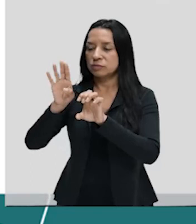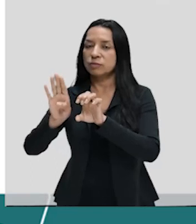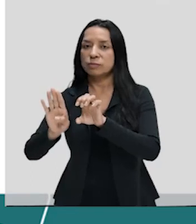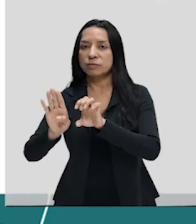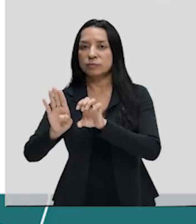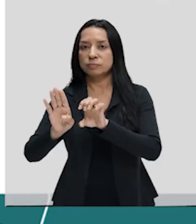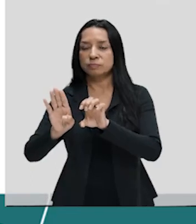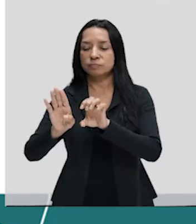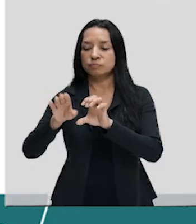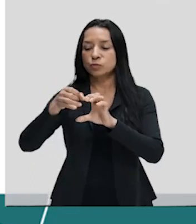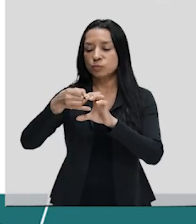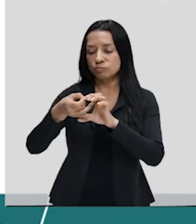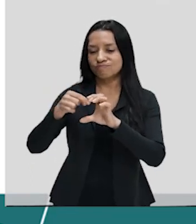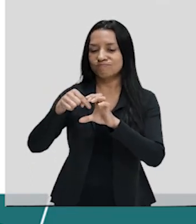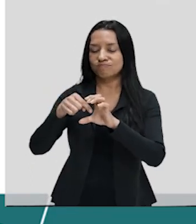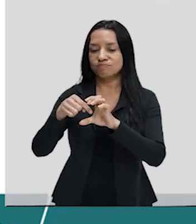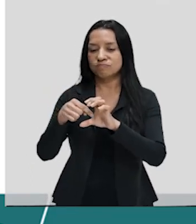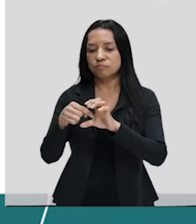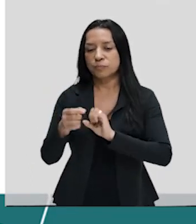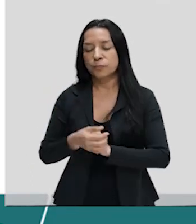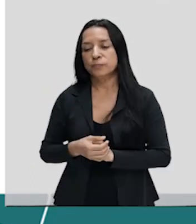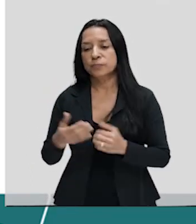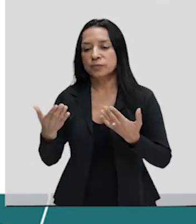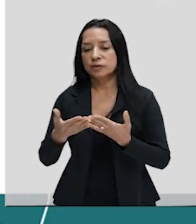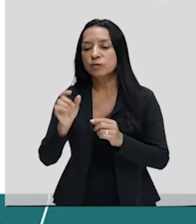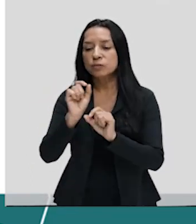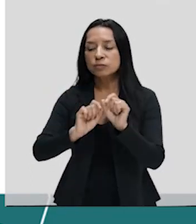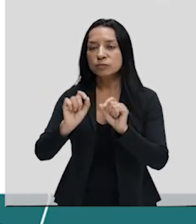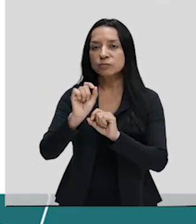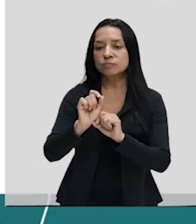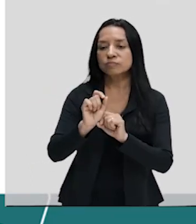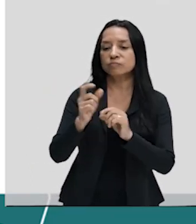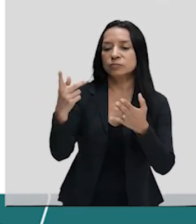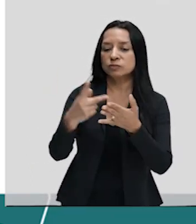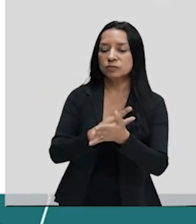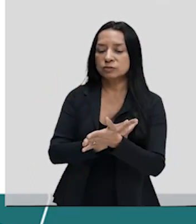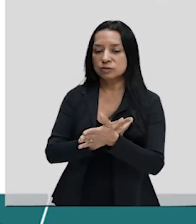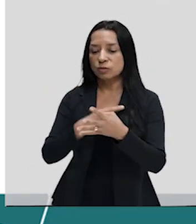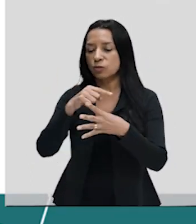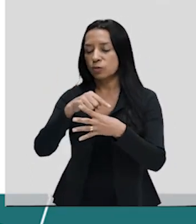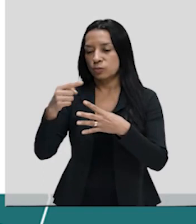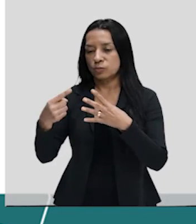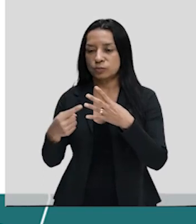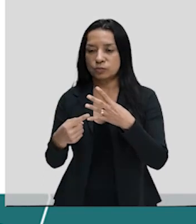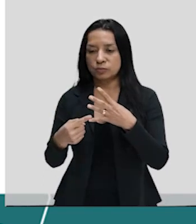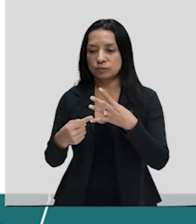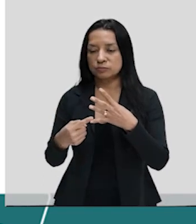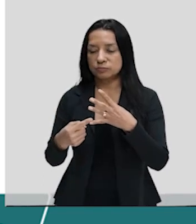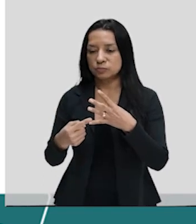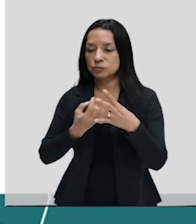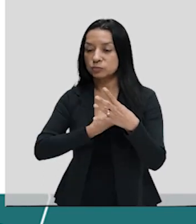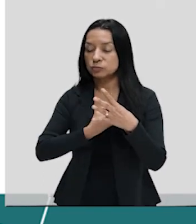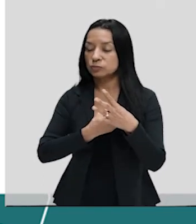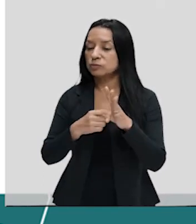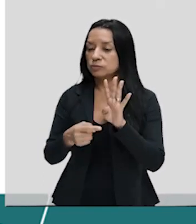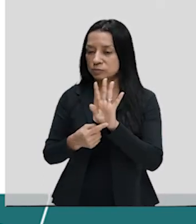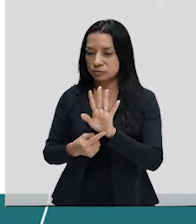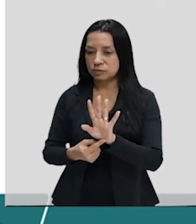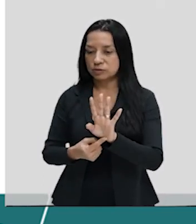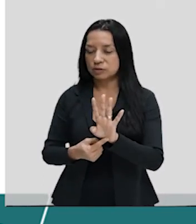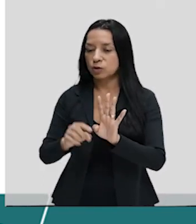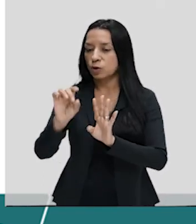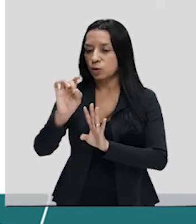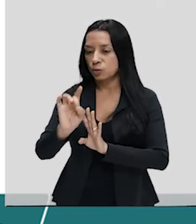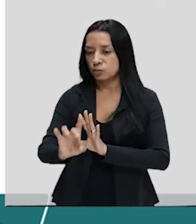parte do conjunto B. E agora, o que aconteceu? Dos 4 elementos dados, apenas um deles, que é o